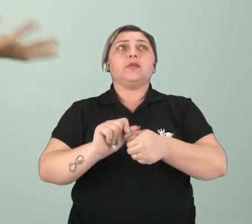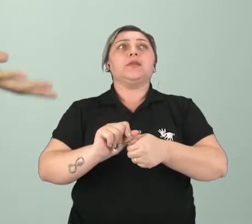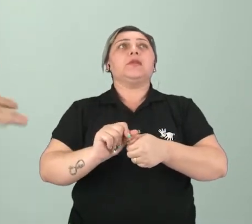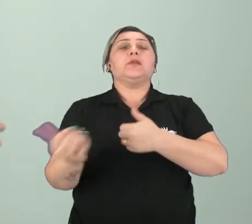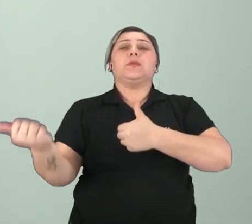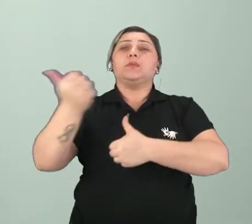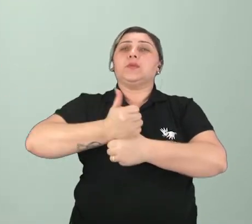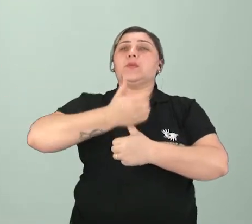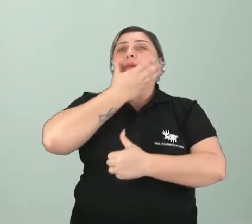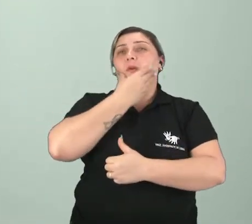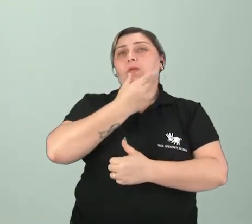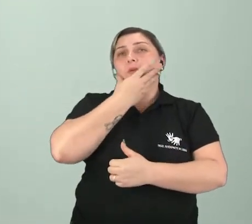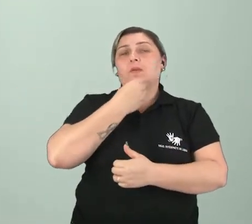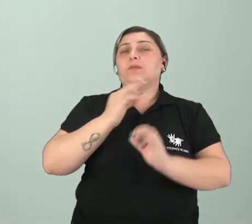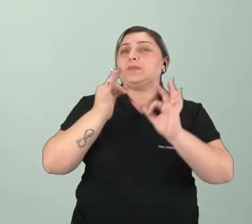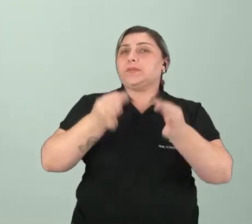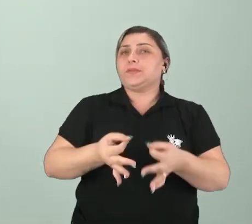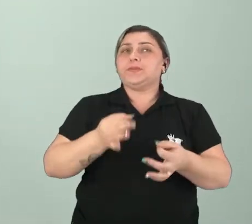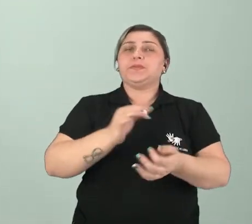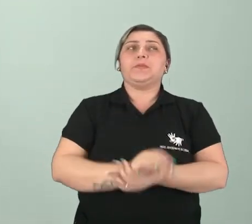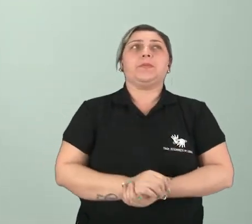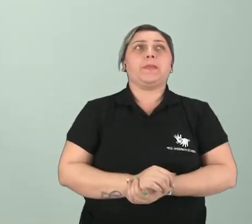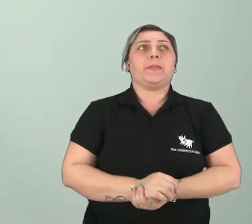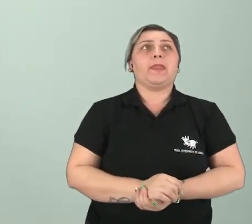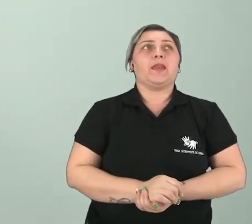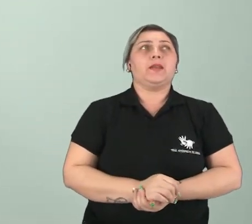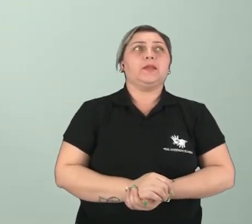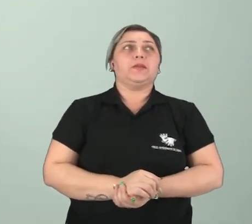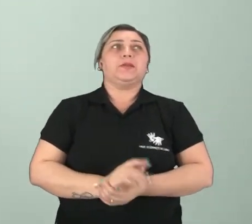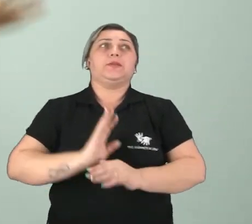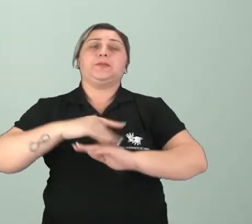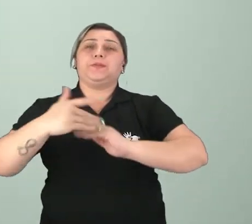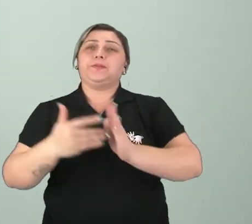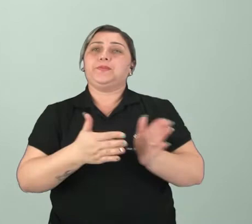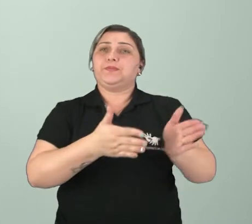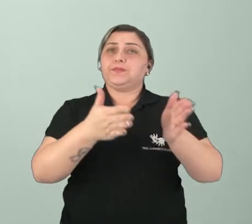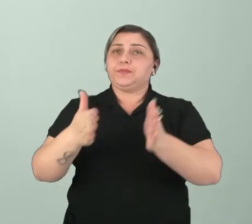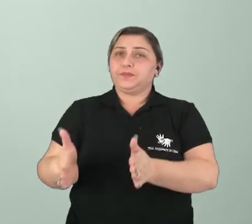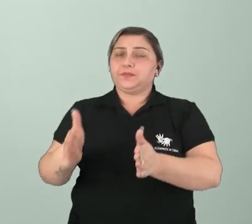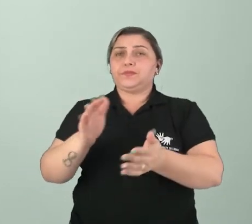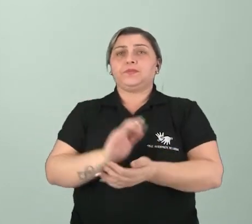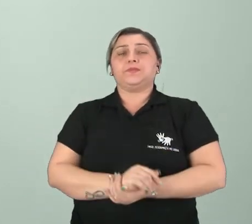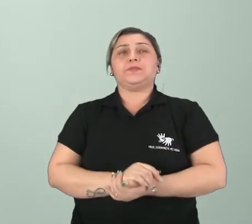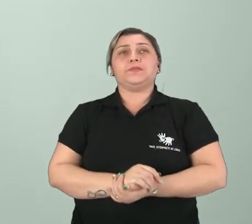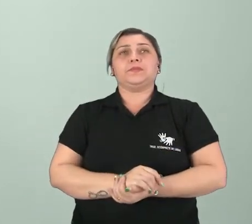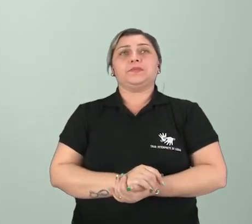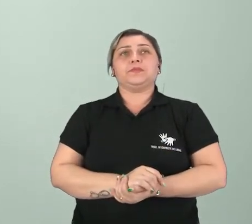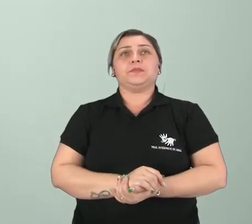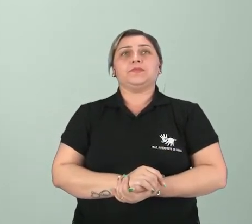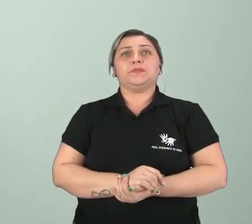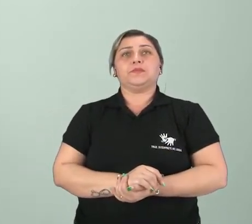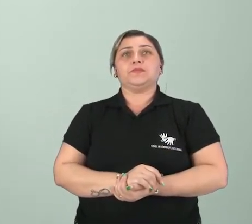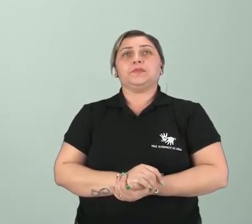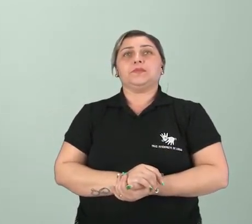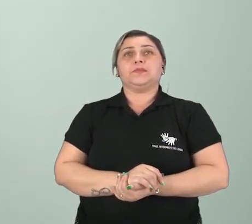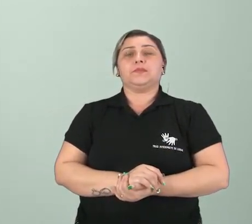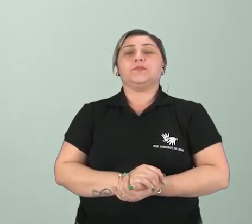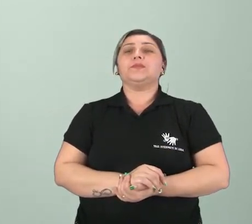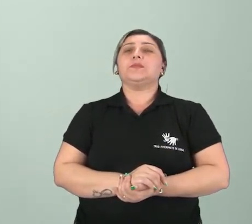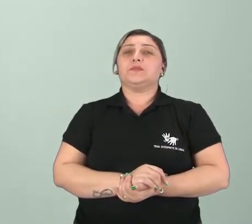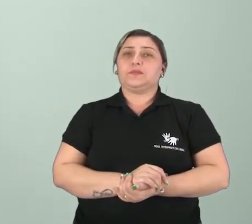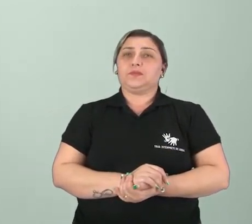era desempenhado por uma pessoa, certo? Então, todo esse processo é um processo chamado de